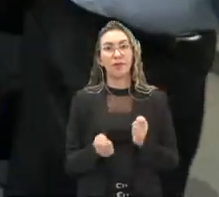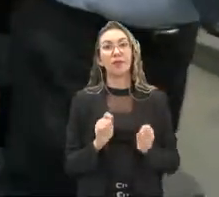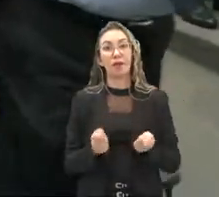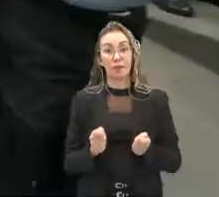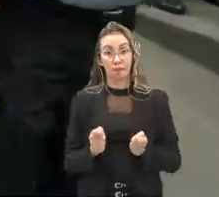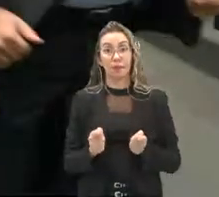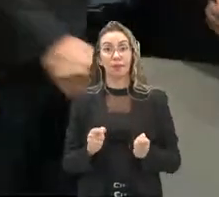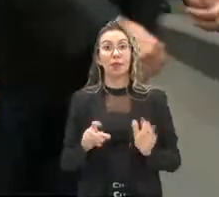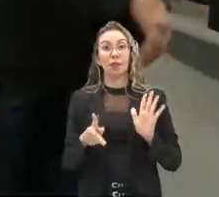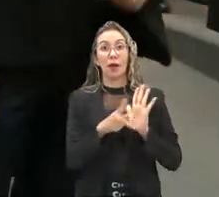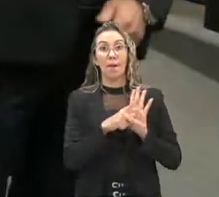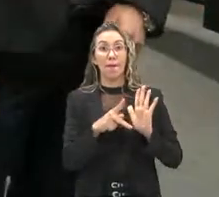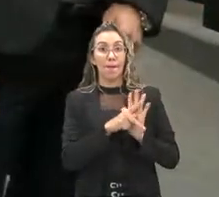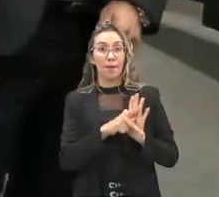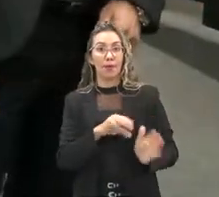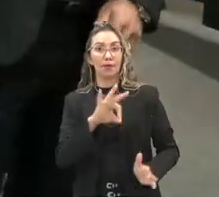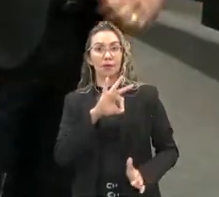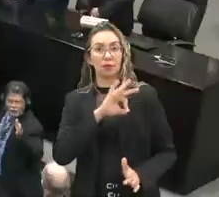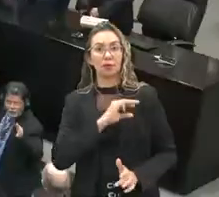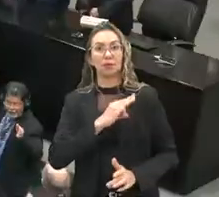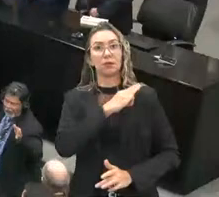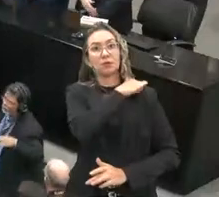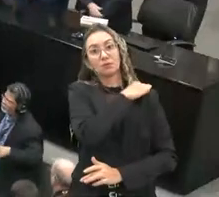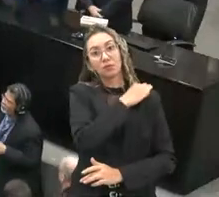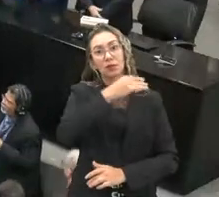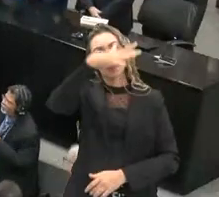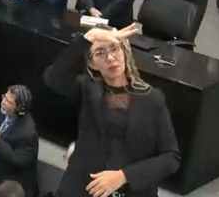Polícia Militar do Estado de Mato Grosso.